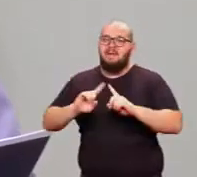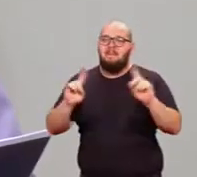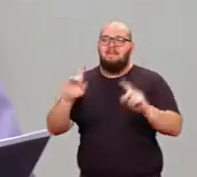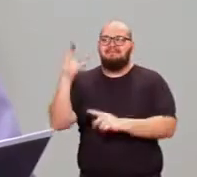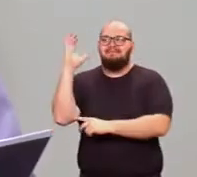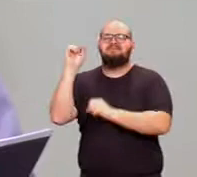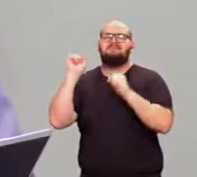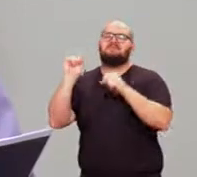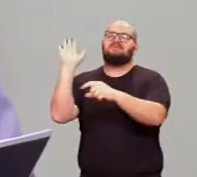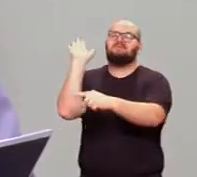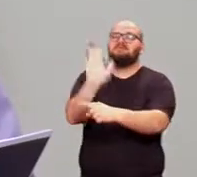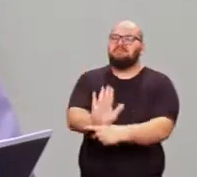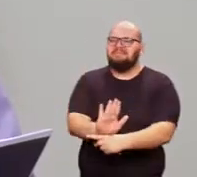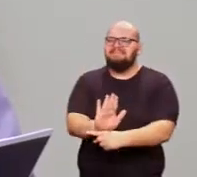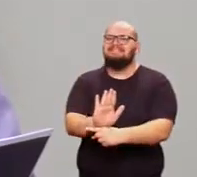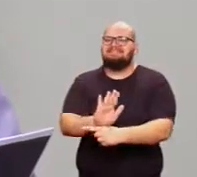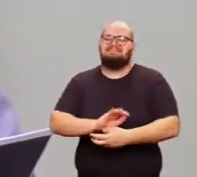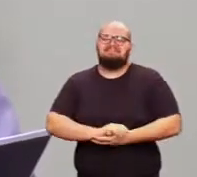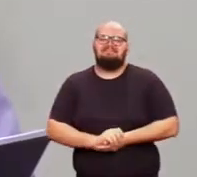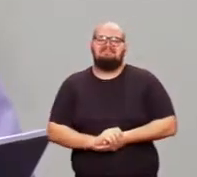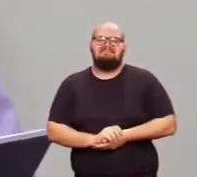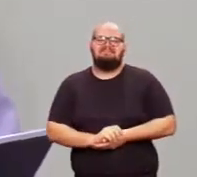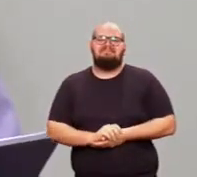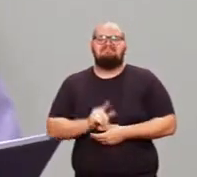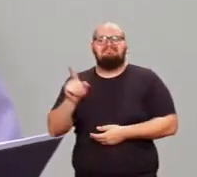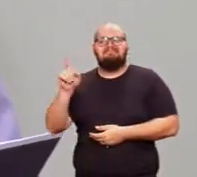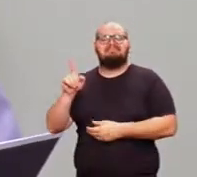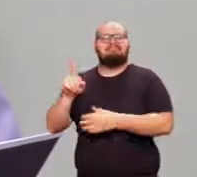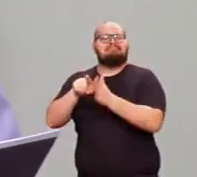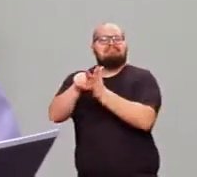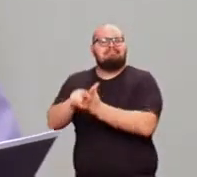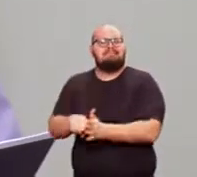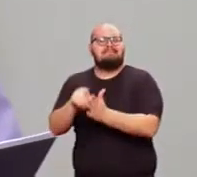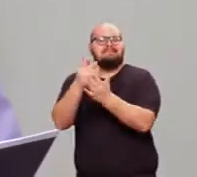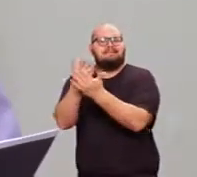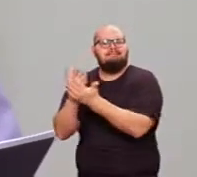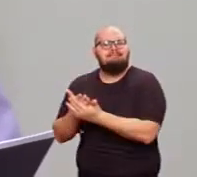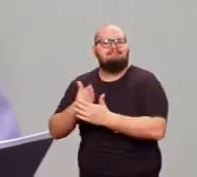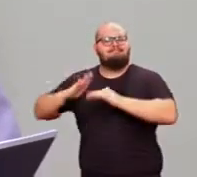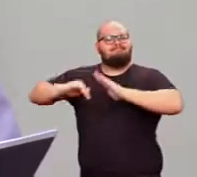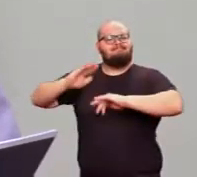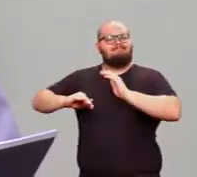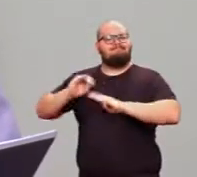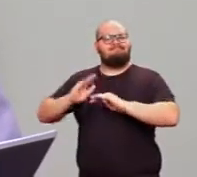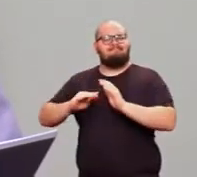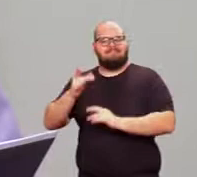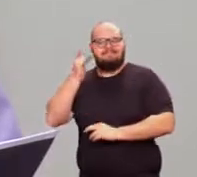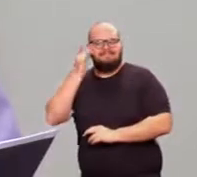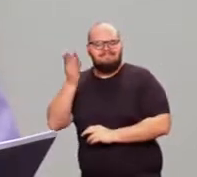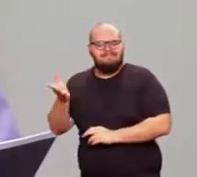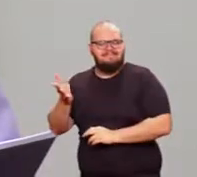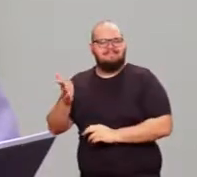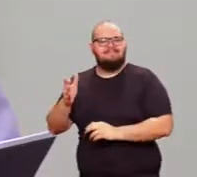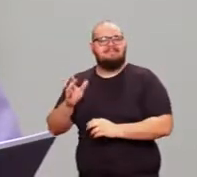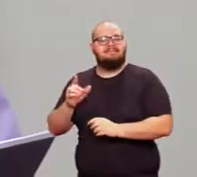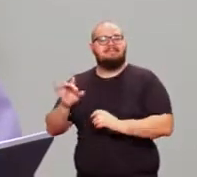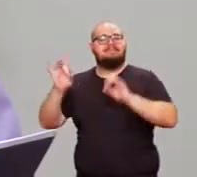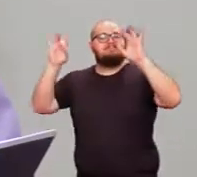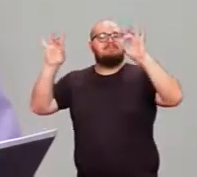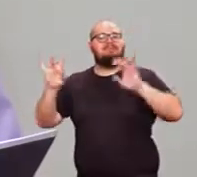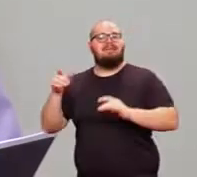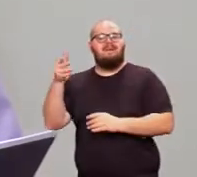pode dar uma ajudinha a partir da pesquisa e das práticas existentes, especialmente no mundo